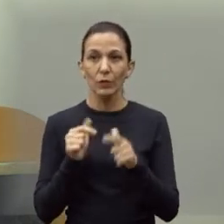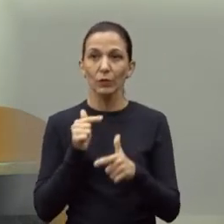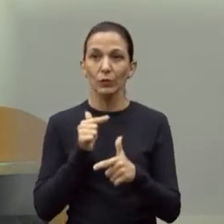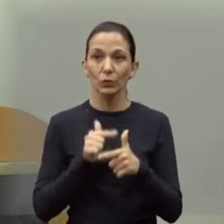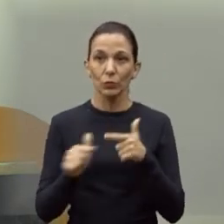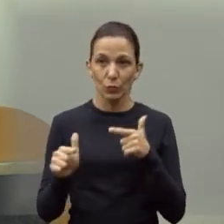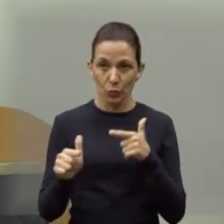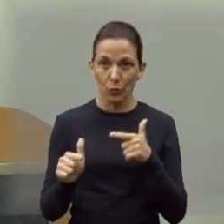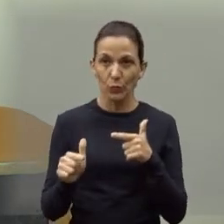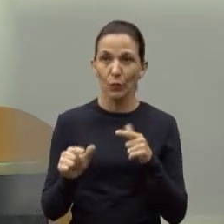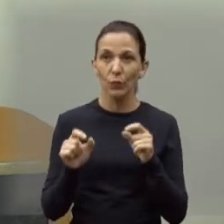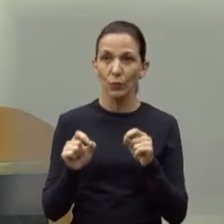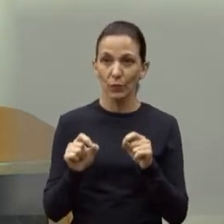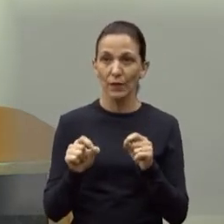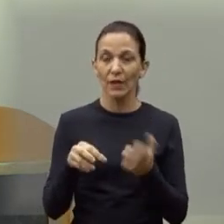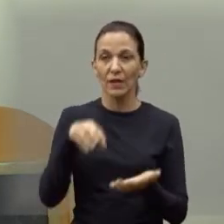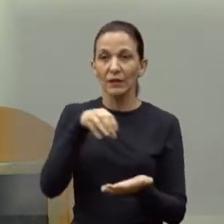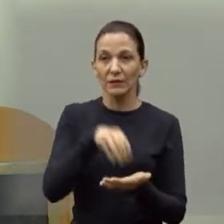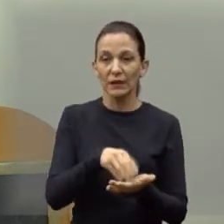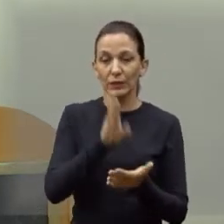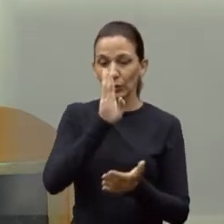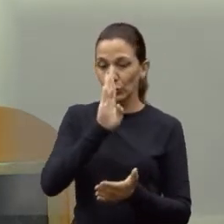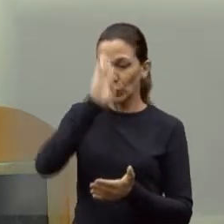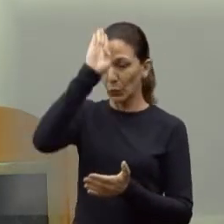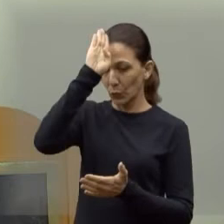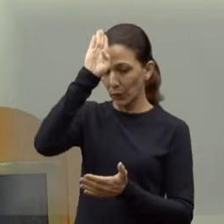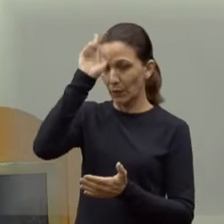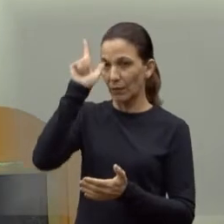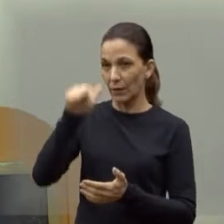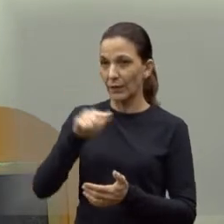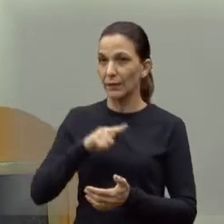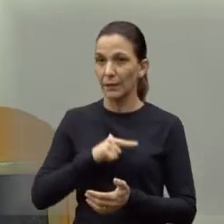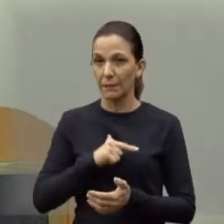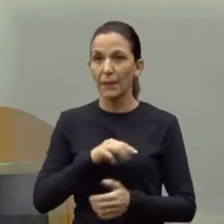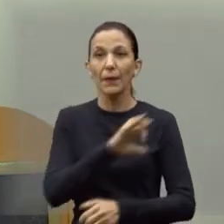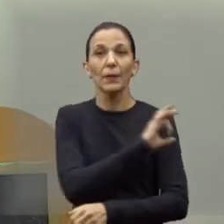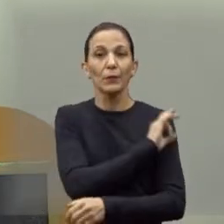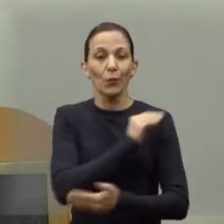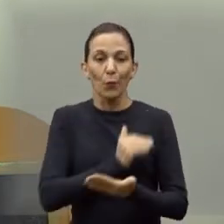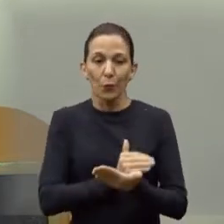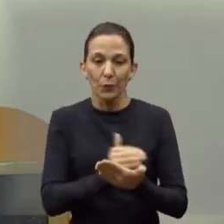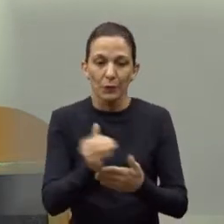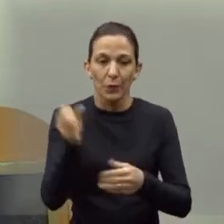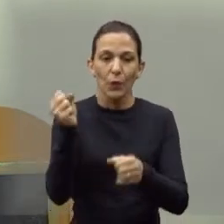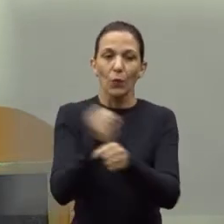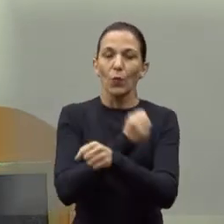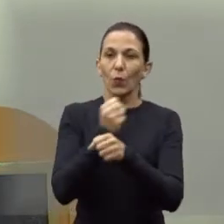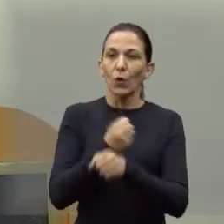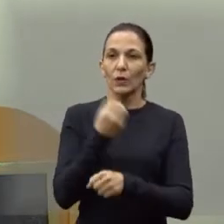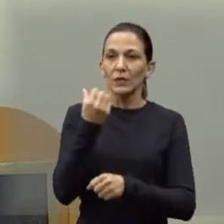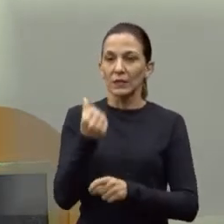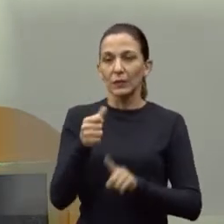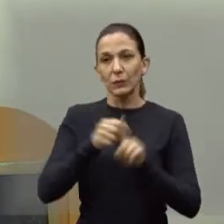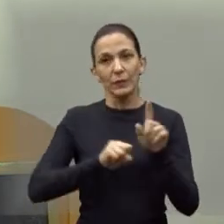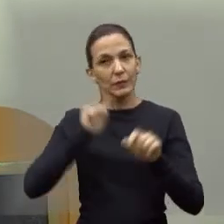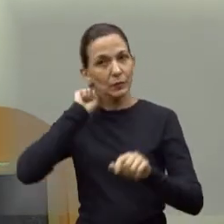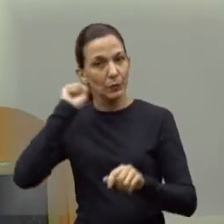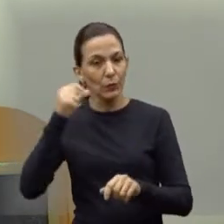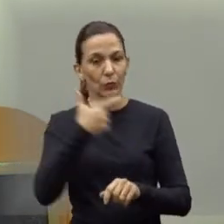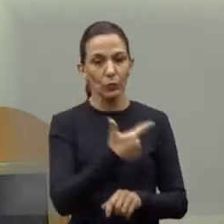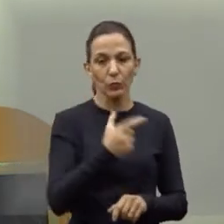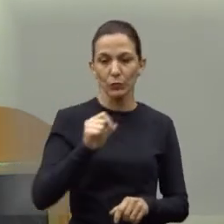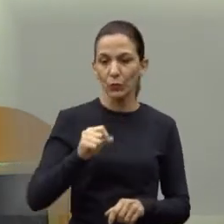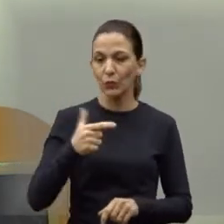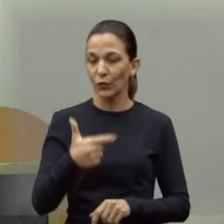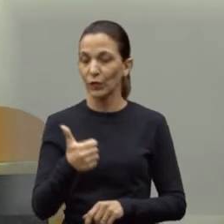respeito à construção da nova sede do Corpo de Bombeiros. A prefeitura começou a construir em 6 de abril de